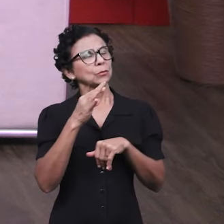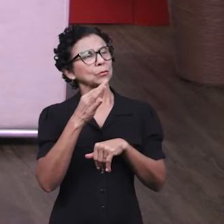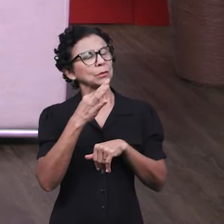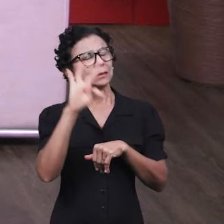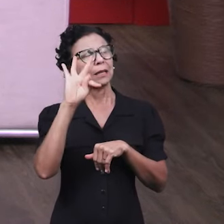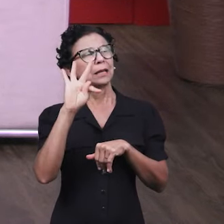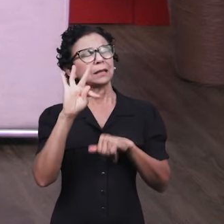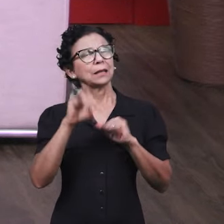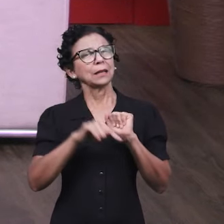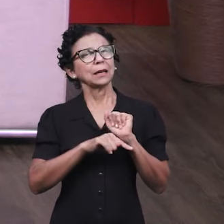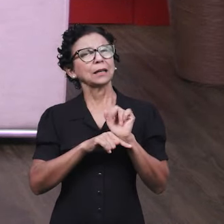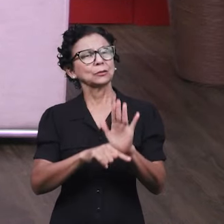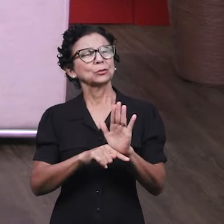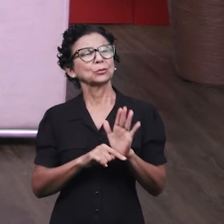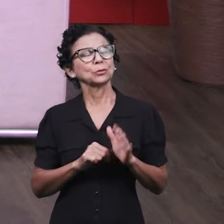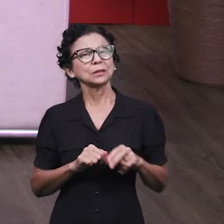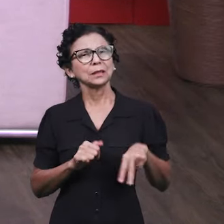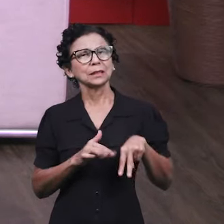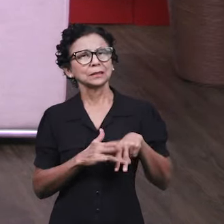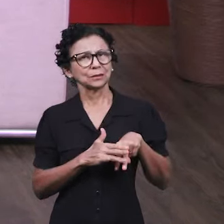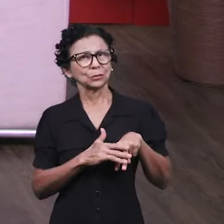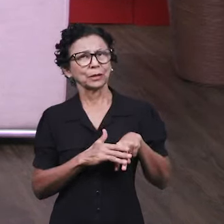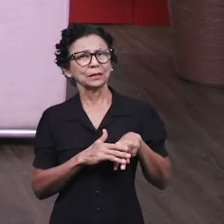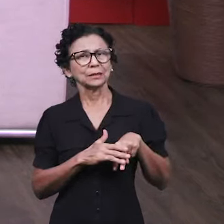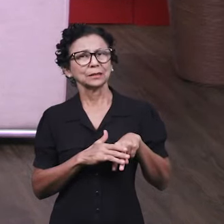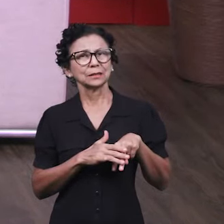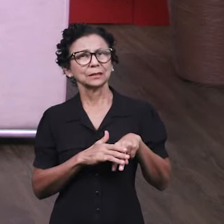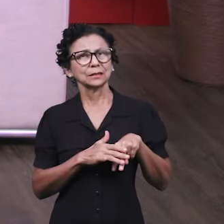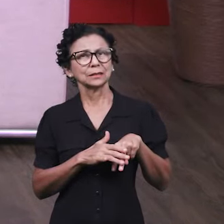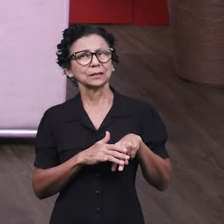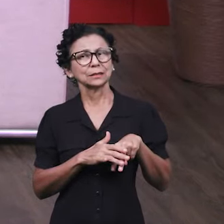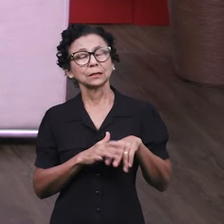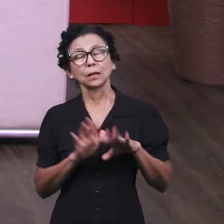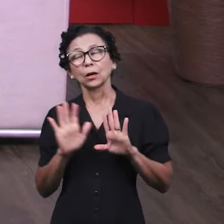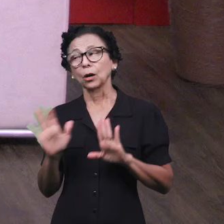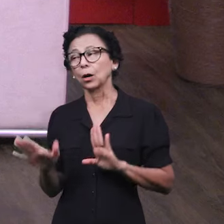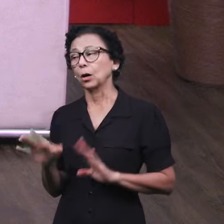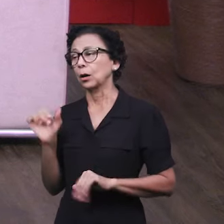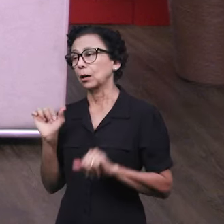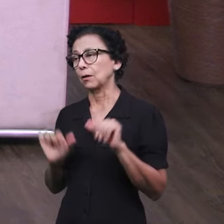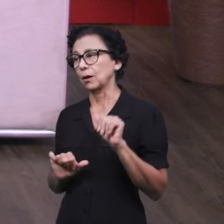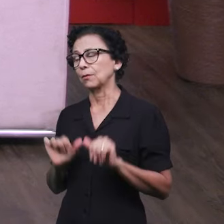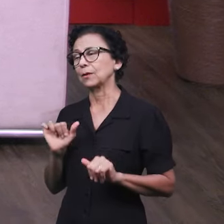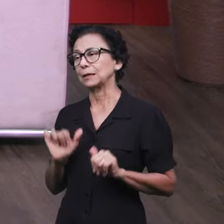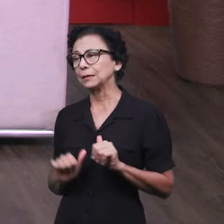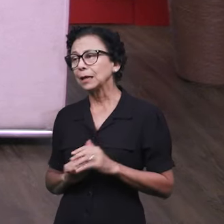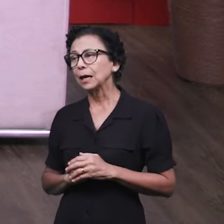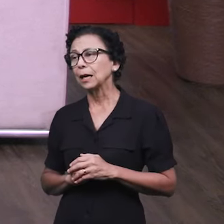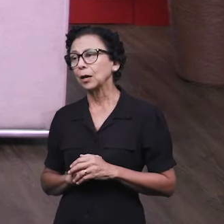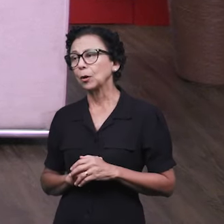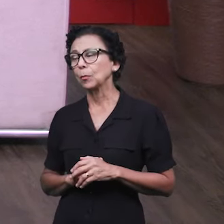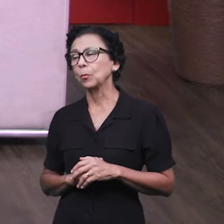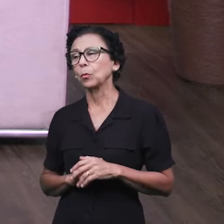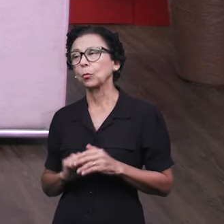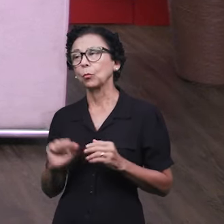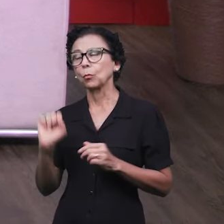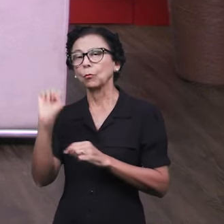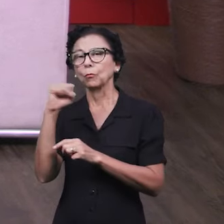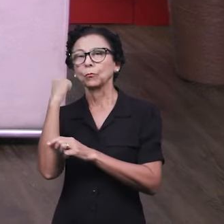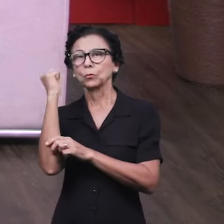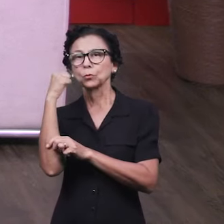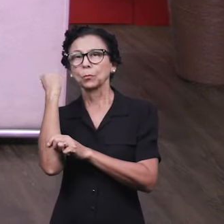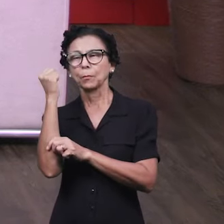ou não não não vai fazer diferença Dani e isso tem que ser muito bem avaliado pelo profissional fisioterapeuta ou